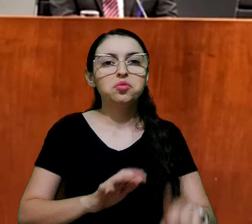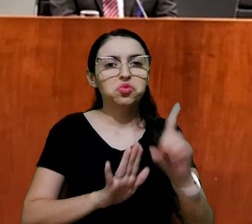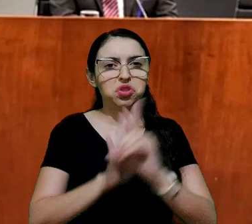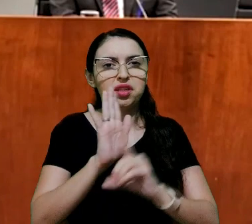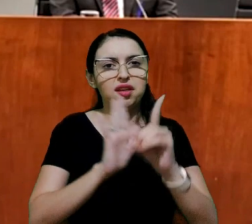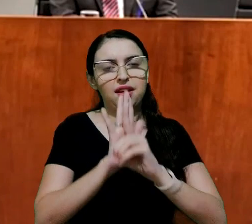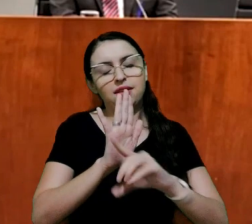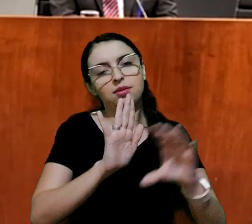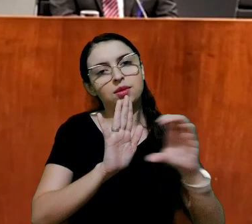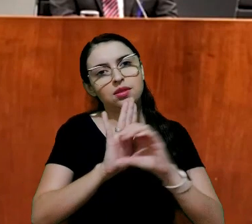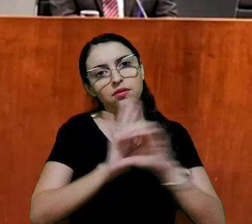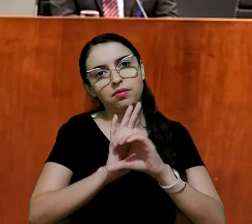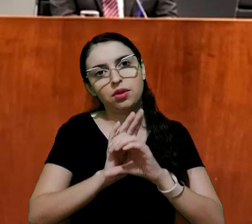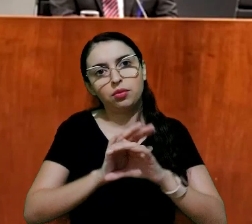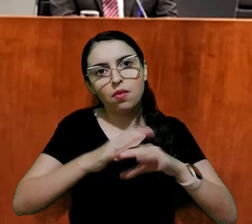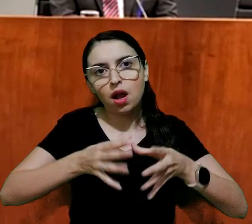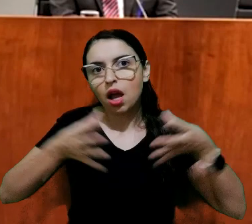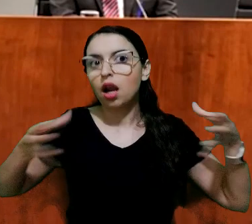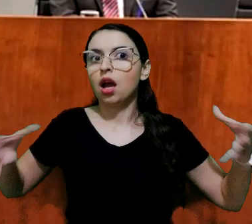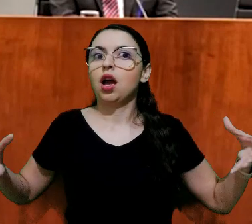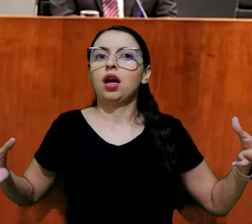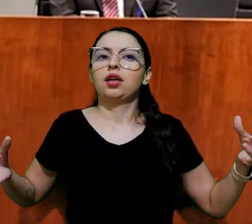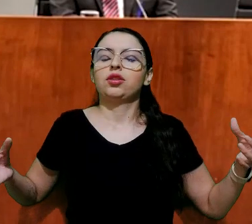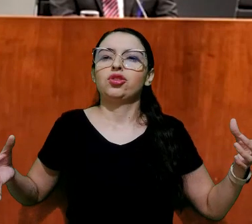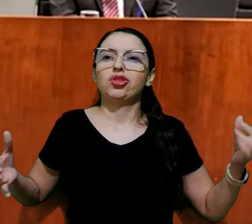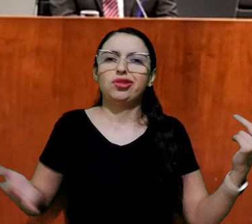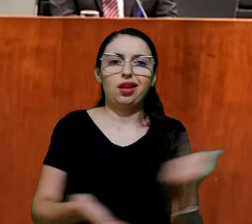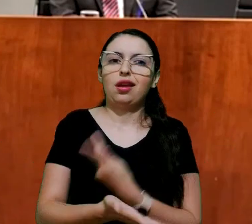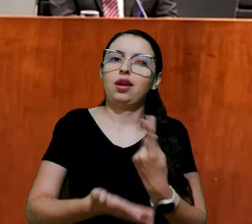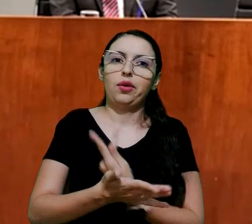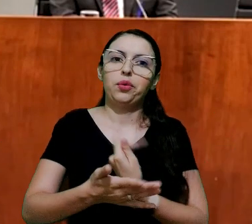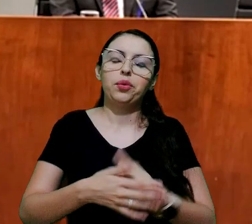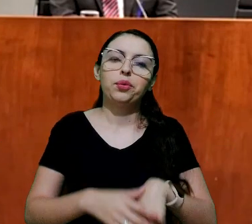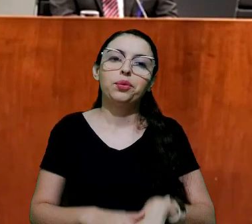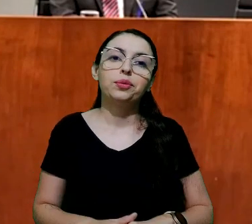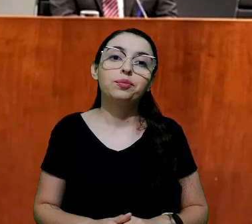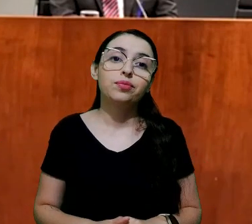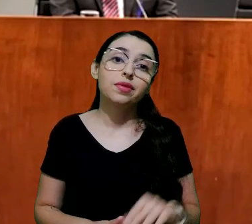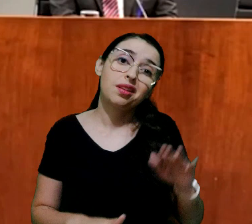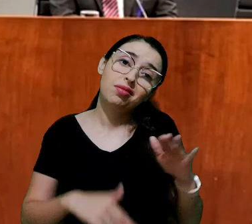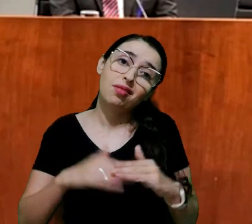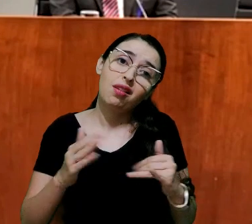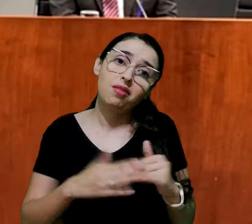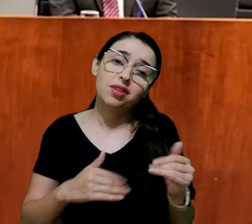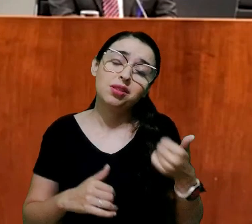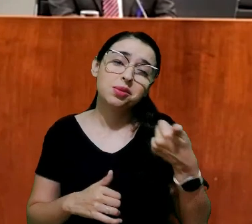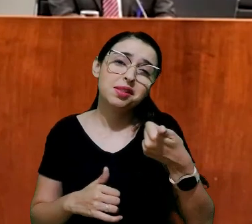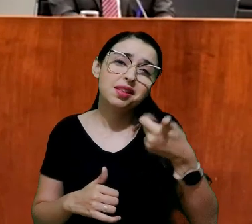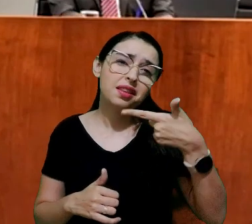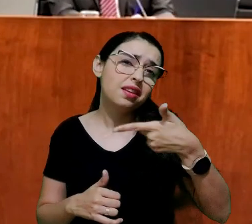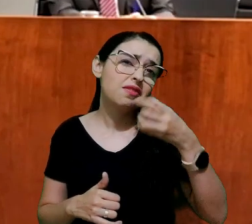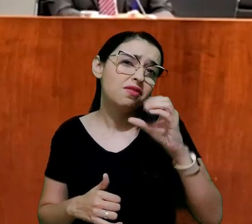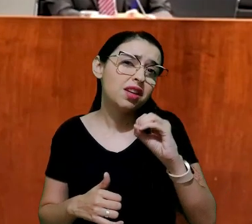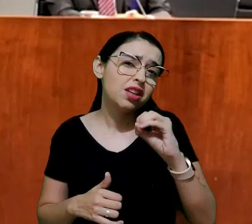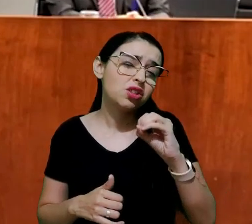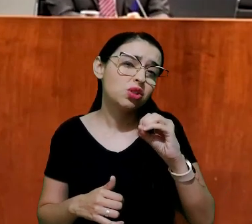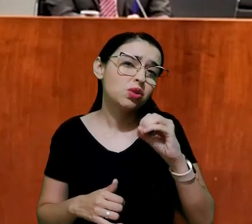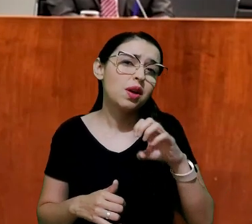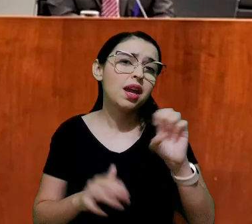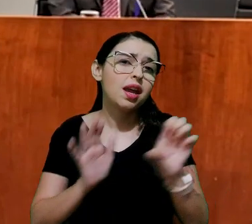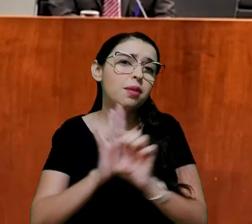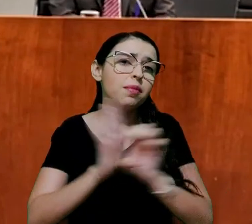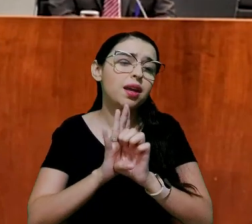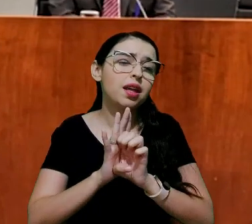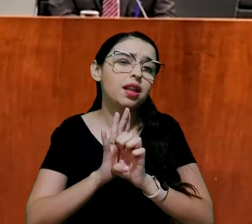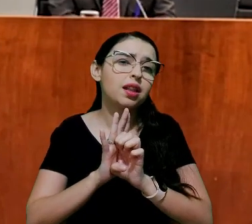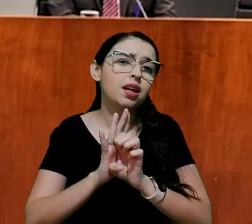grande estrago como talvez seja as 120 mais emendas constitucionais no Brasil.